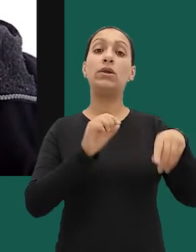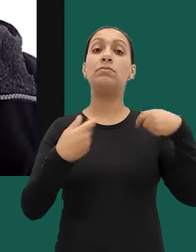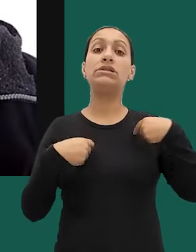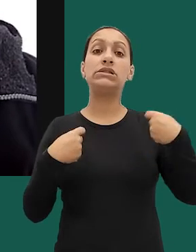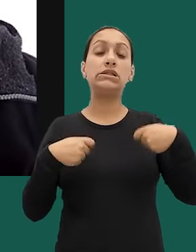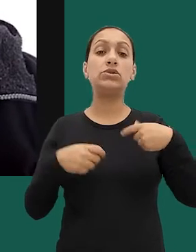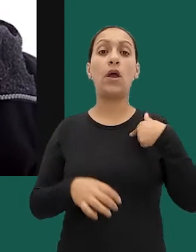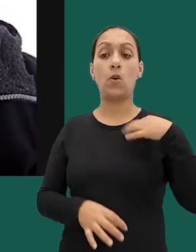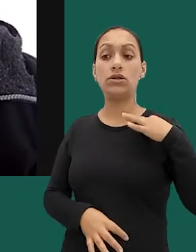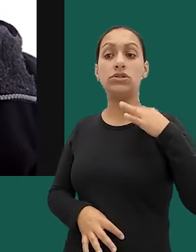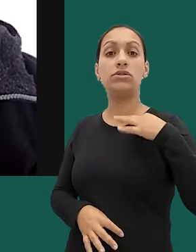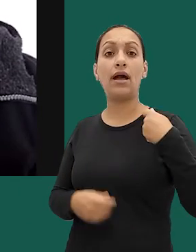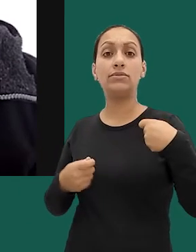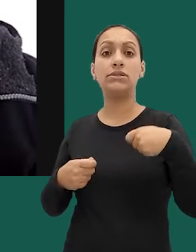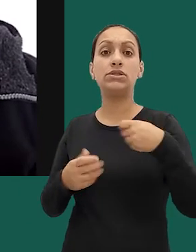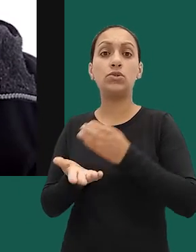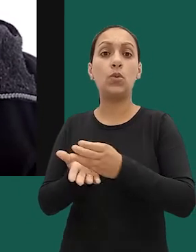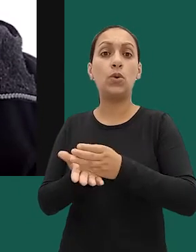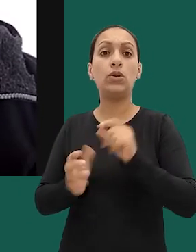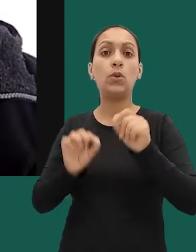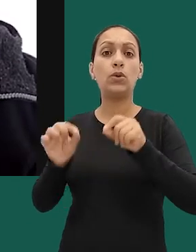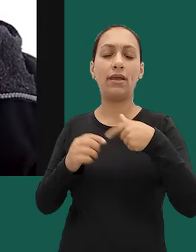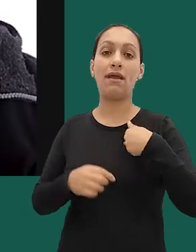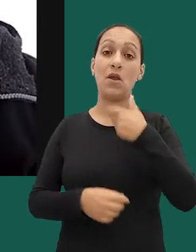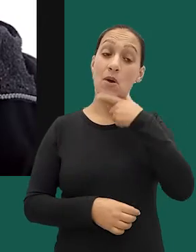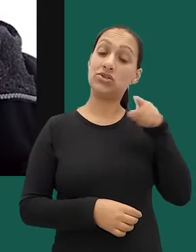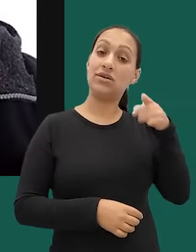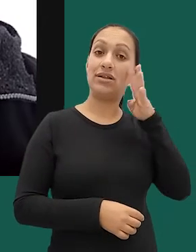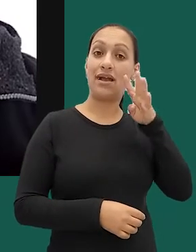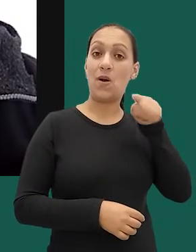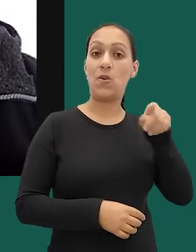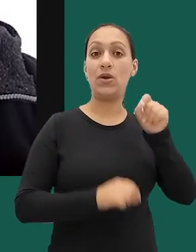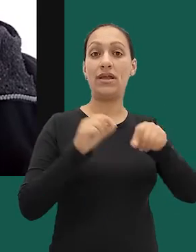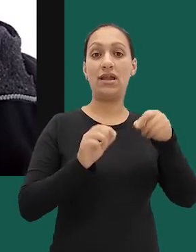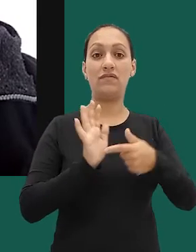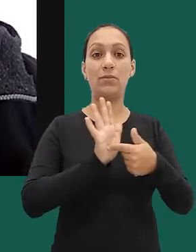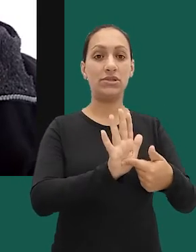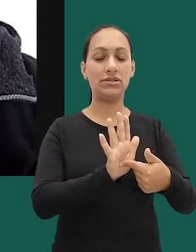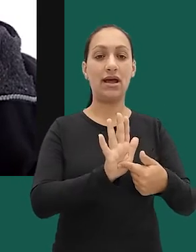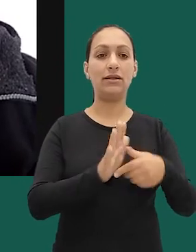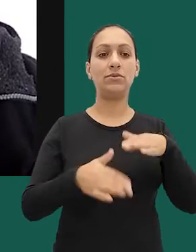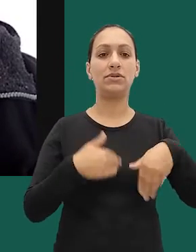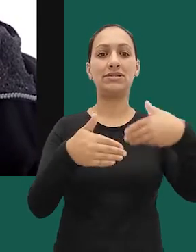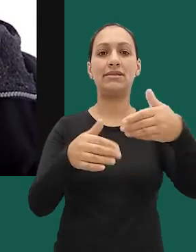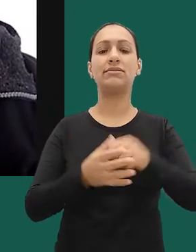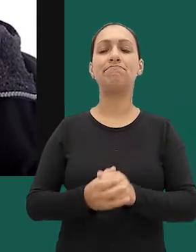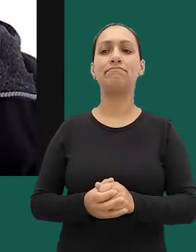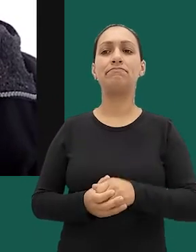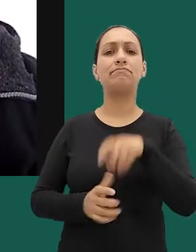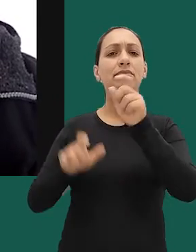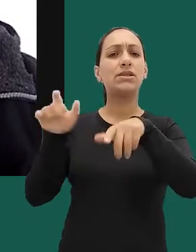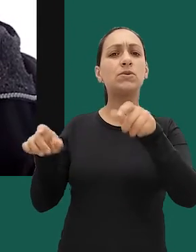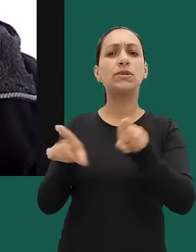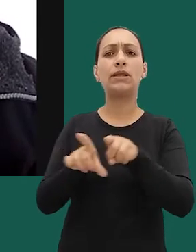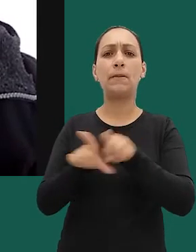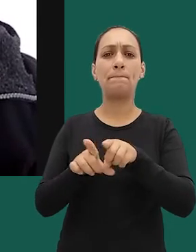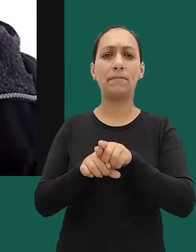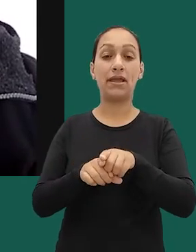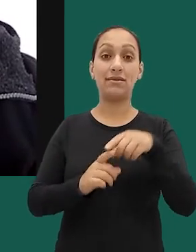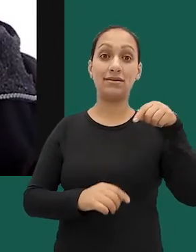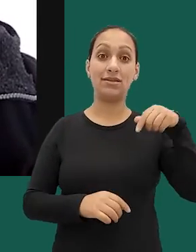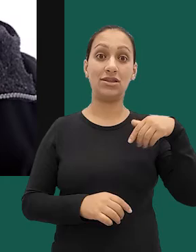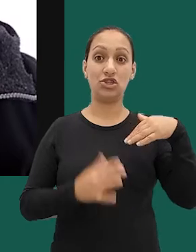visão de quem está contratando é bem bacana nesse processo. Enfim, a gente vai ter gente que foi recrutada no Brasil para trabalhar